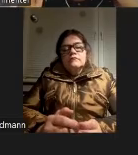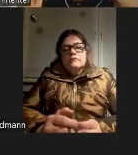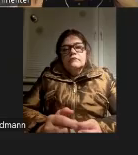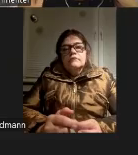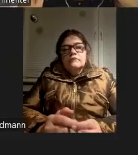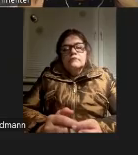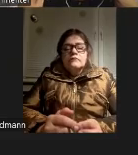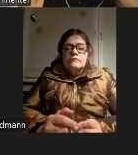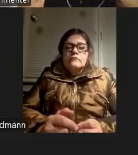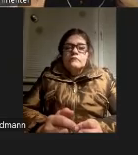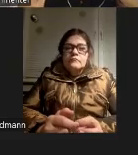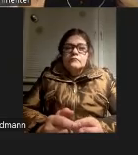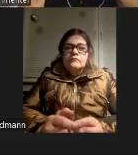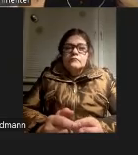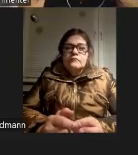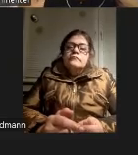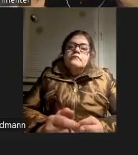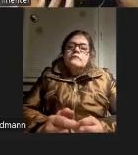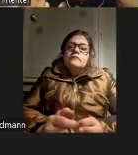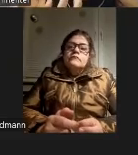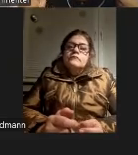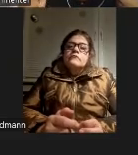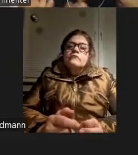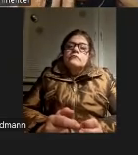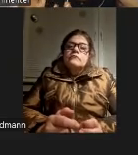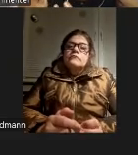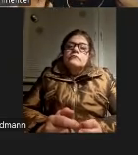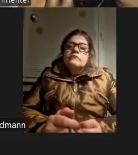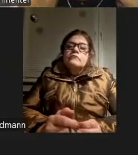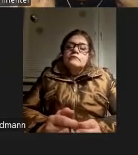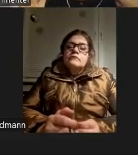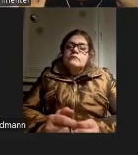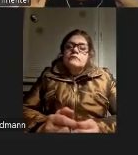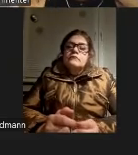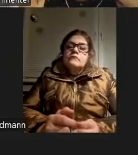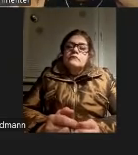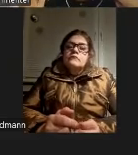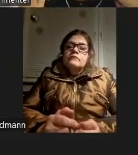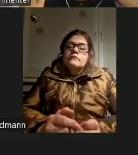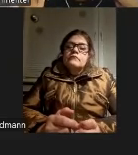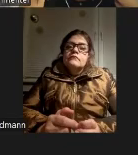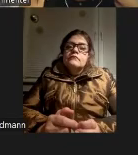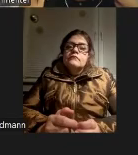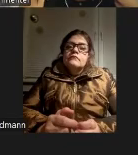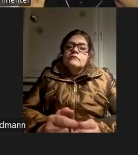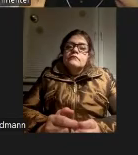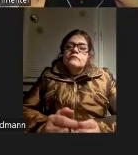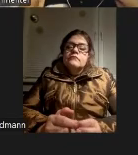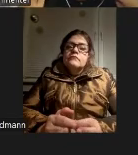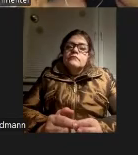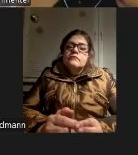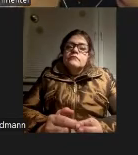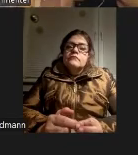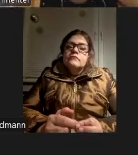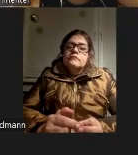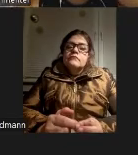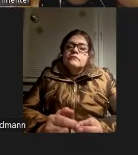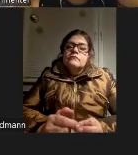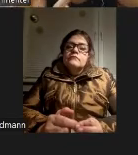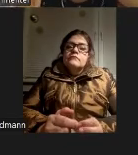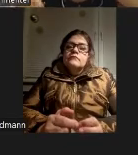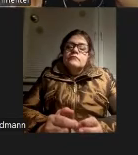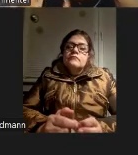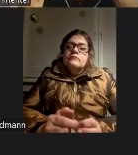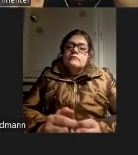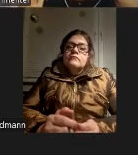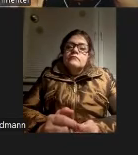meu paciente, né? Então, eu tenho muito perto de mim possibilidades diagnósticas que me tornam